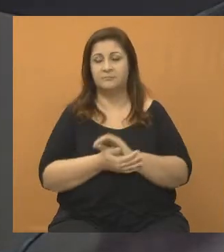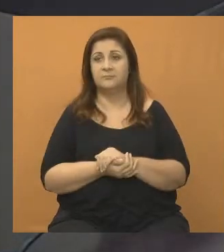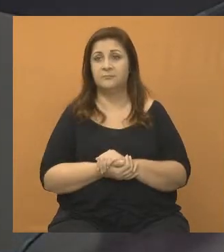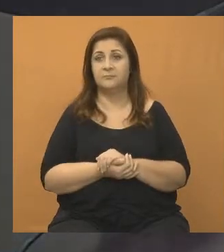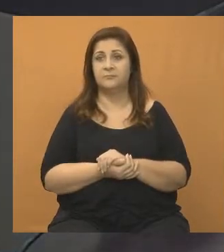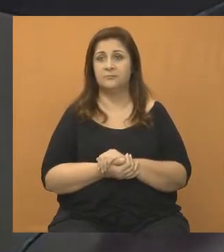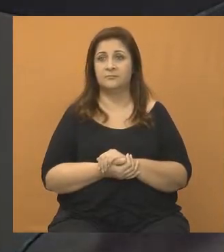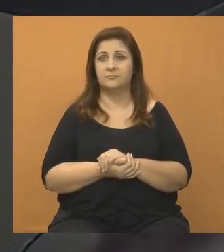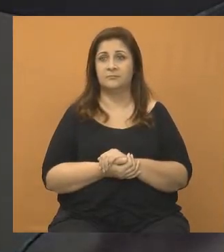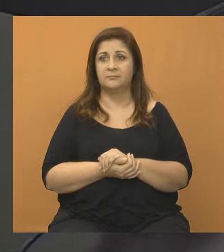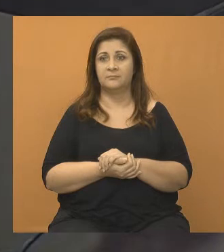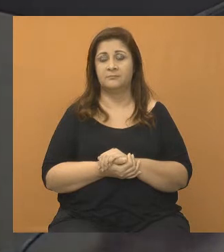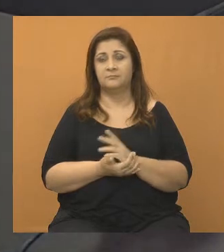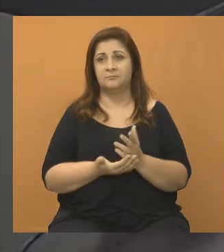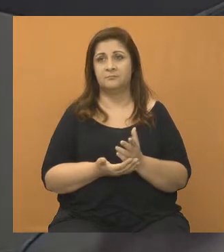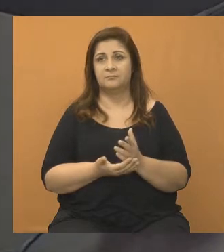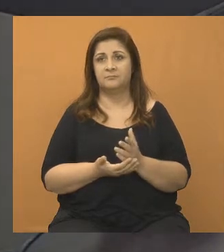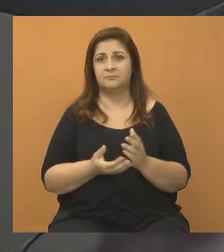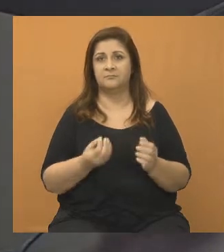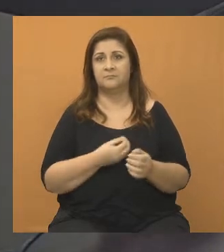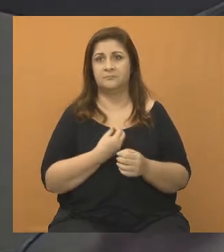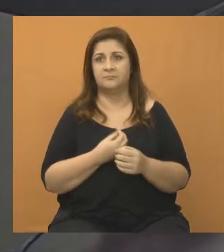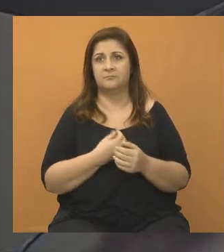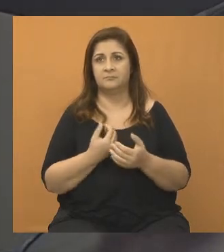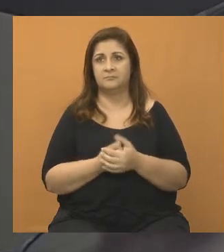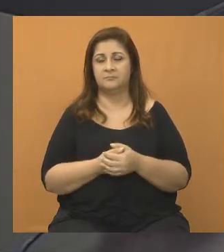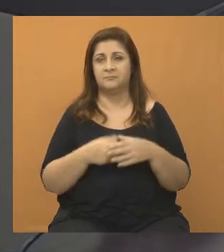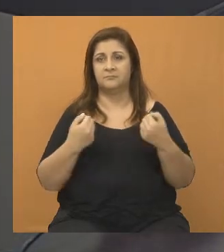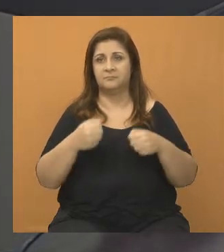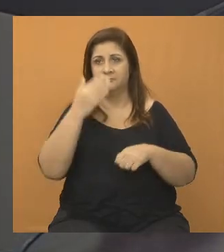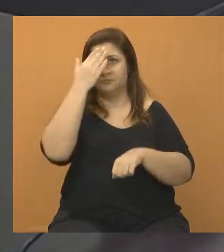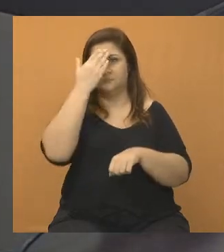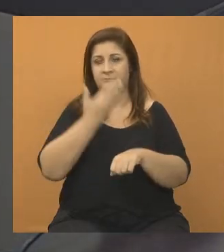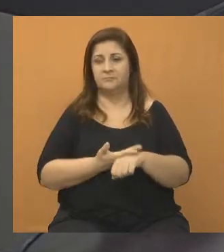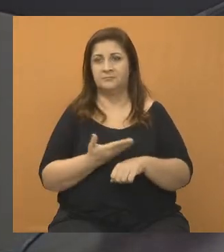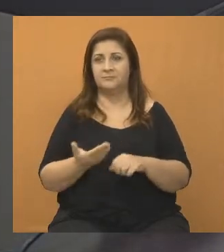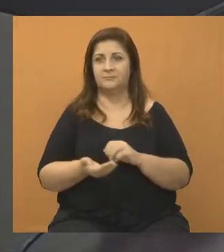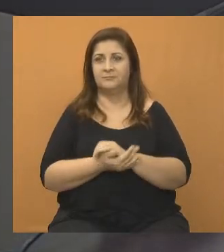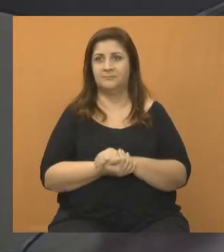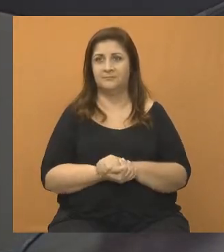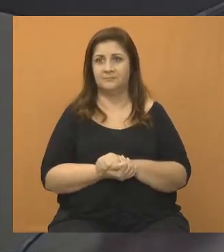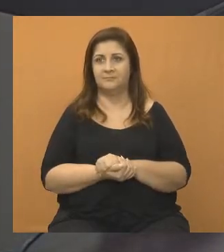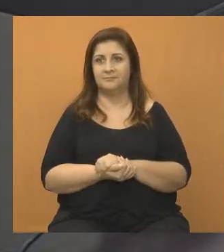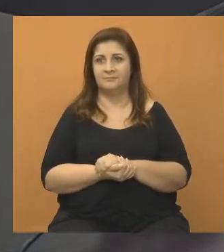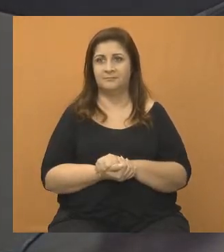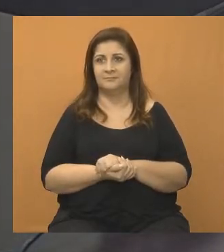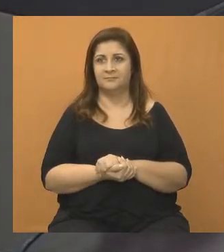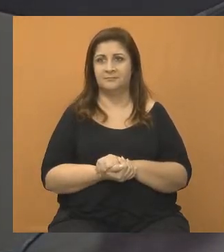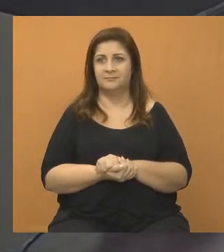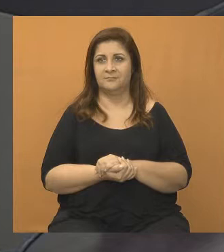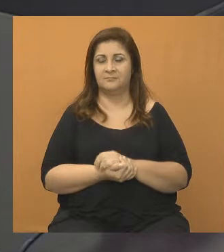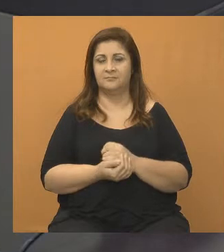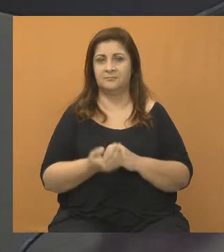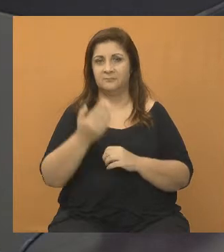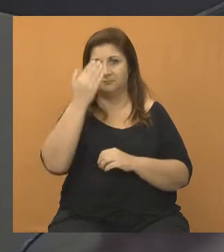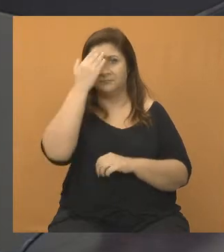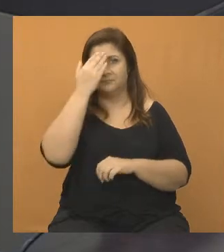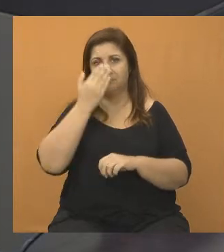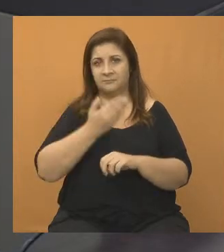E a vida é assim, a gente tem que acreditar, né? E eu estou acreditando